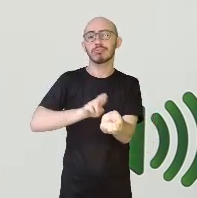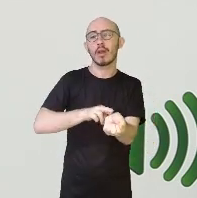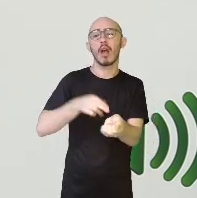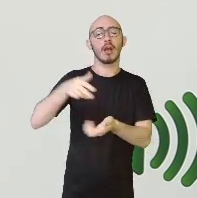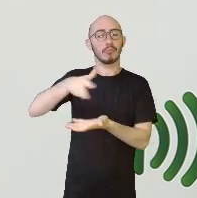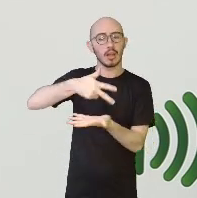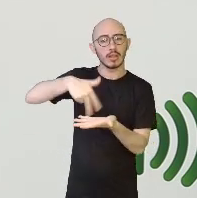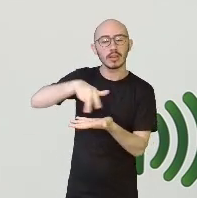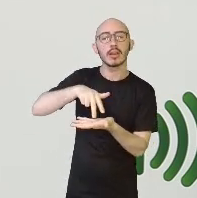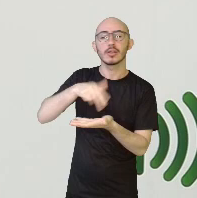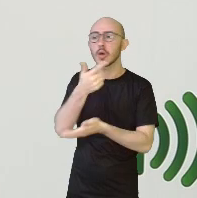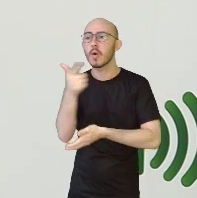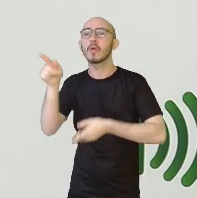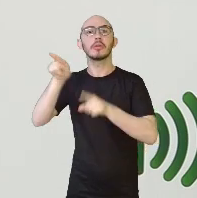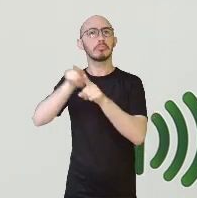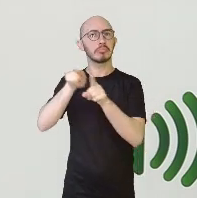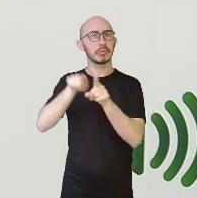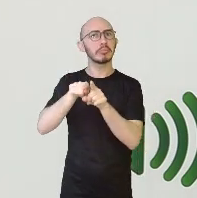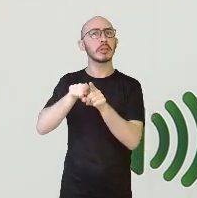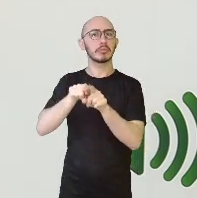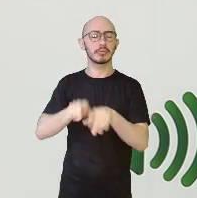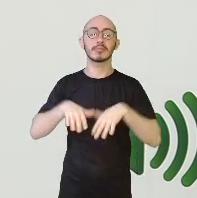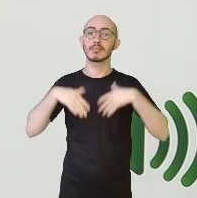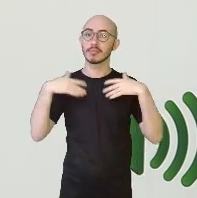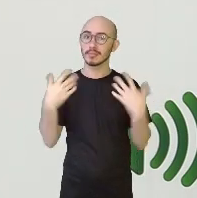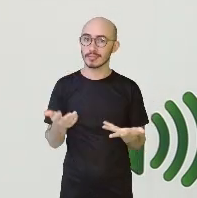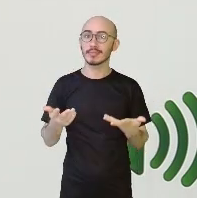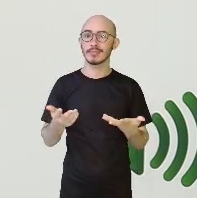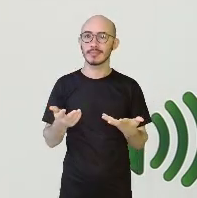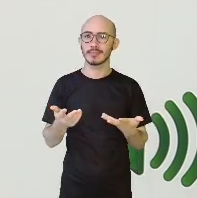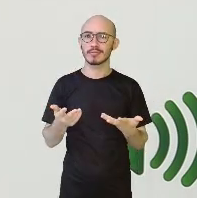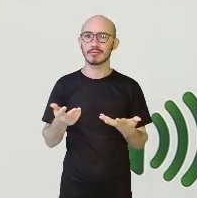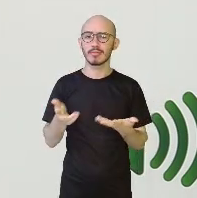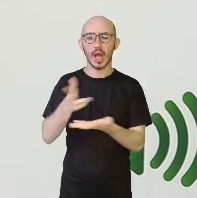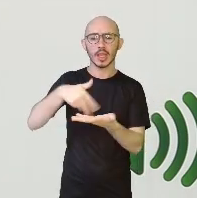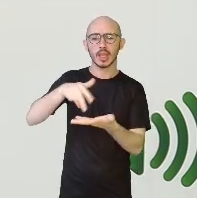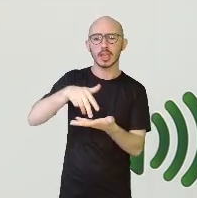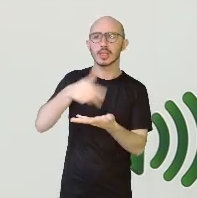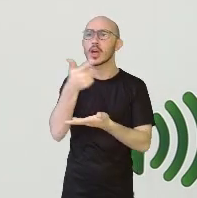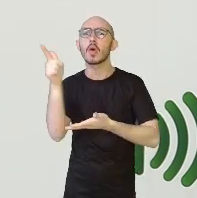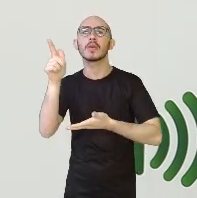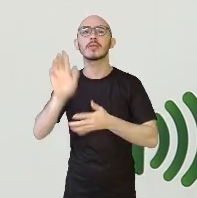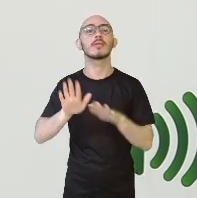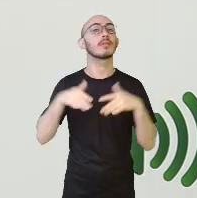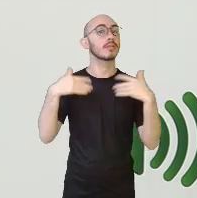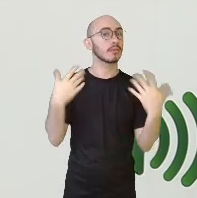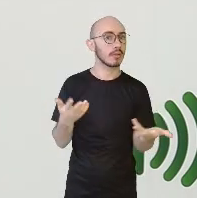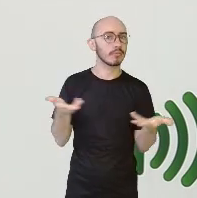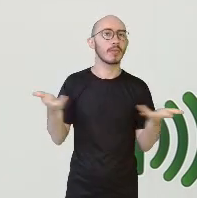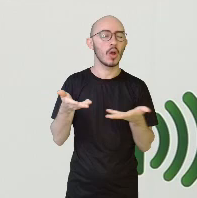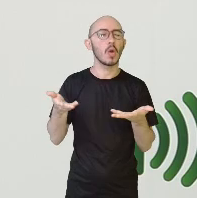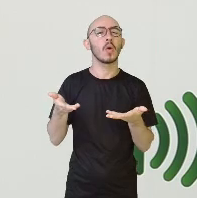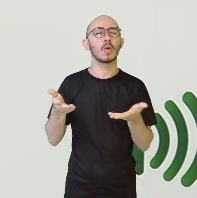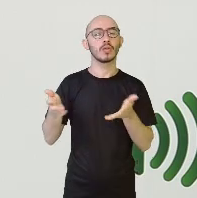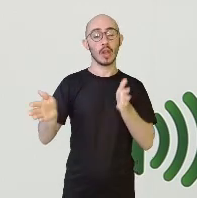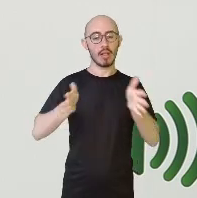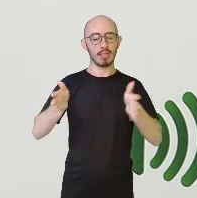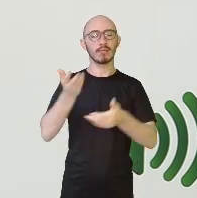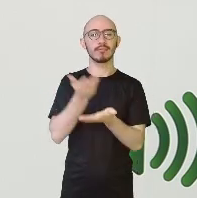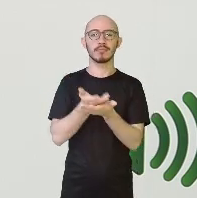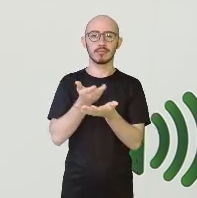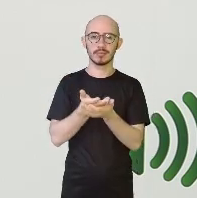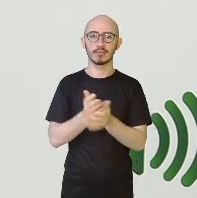dança, a outras danças. Pois é, que outras danças? A gente vai trabalhar isso durante a aula de